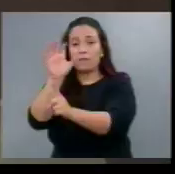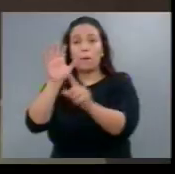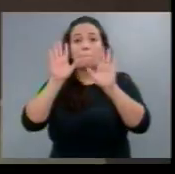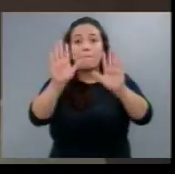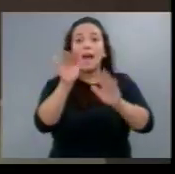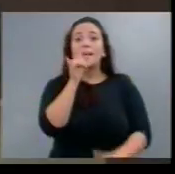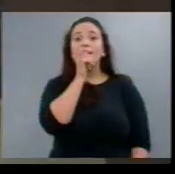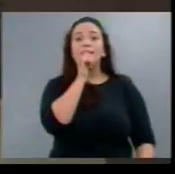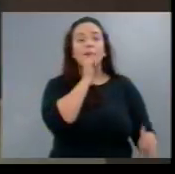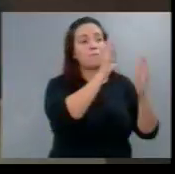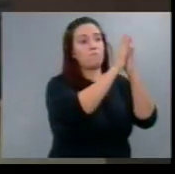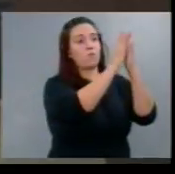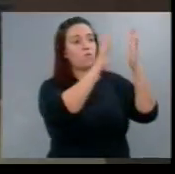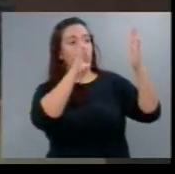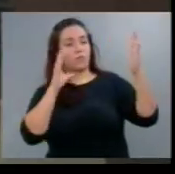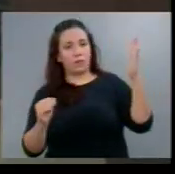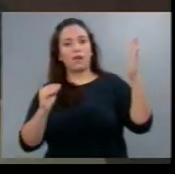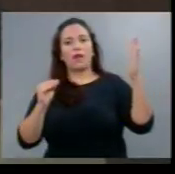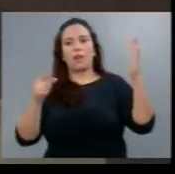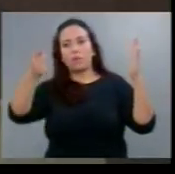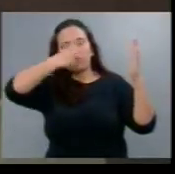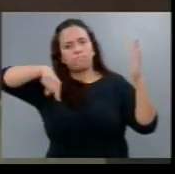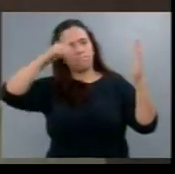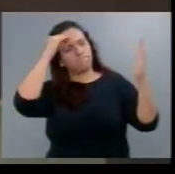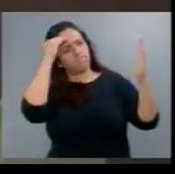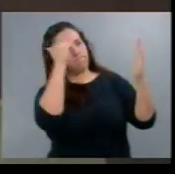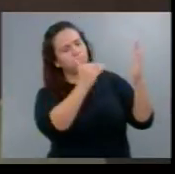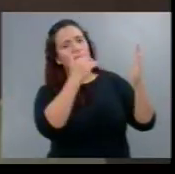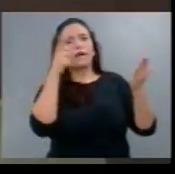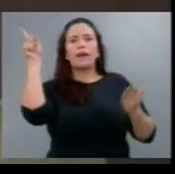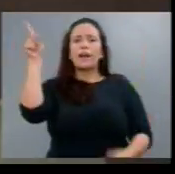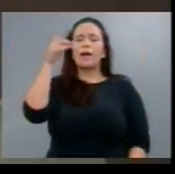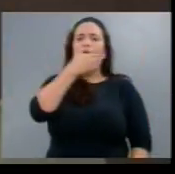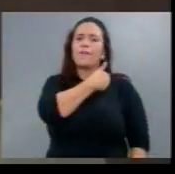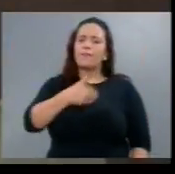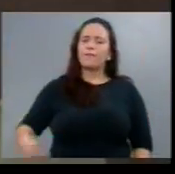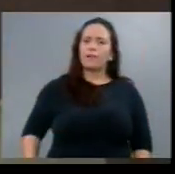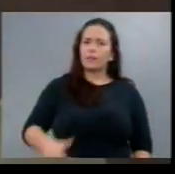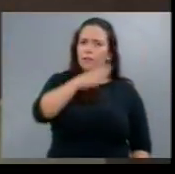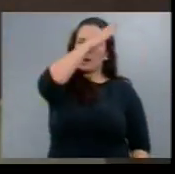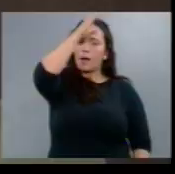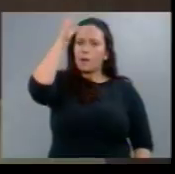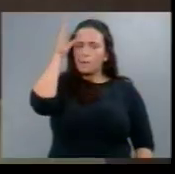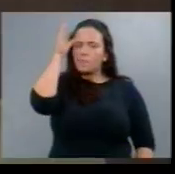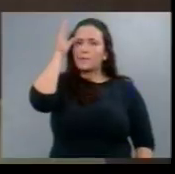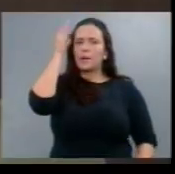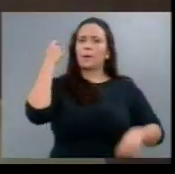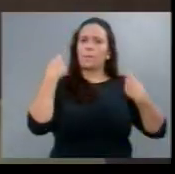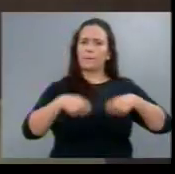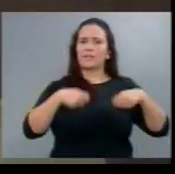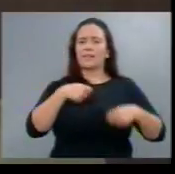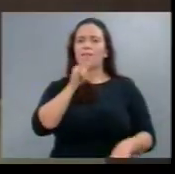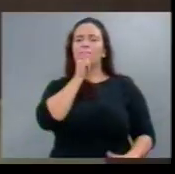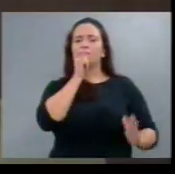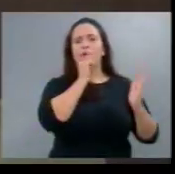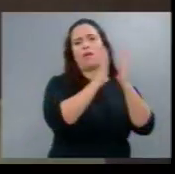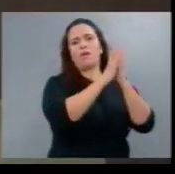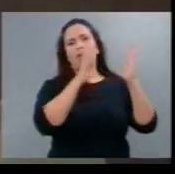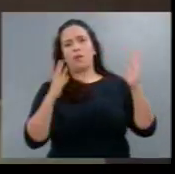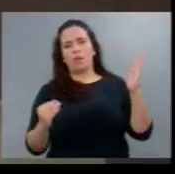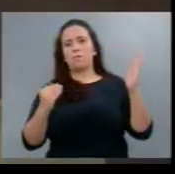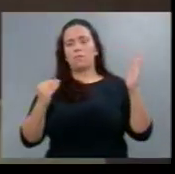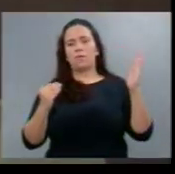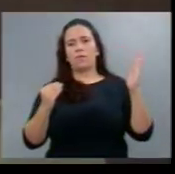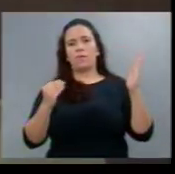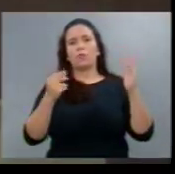arrasta. Eu esperaria muito outro exemplo do governador Camilo Santana nos desígnios da nossa